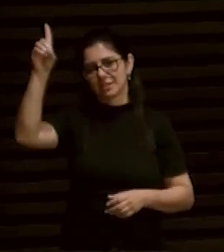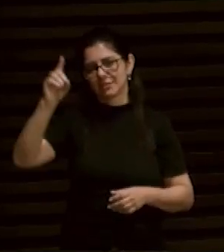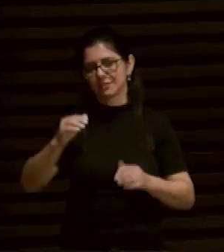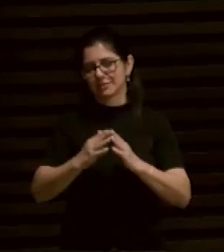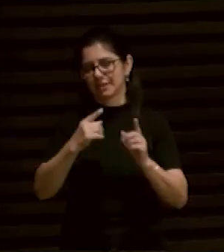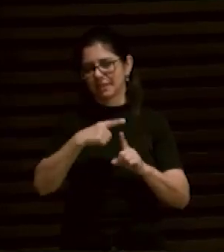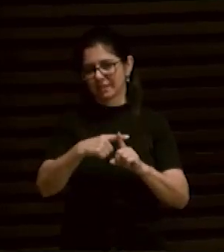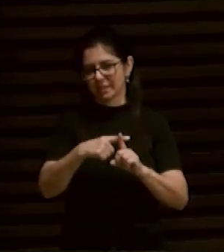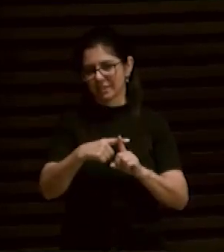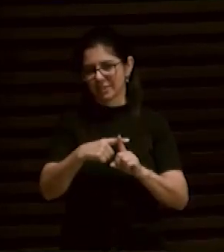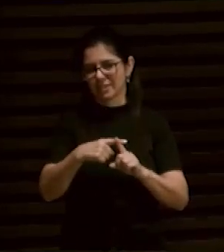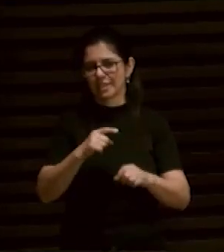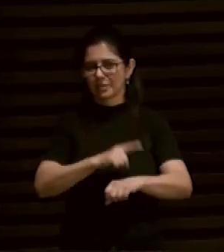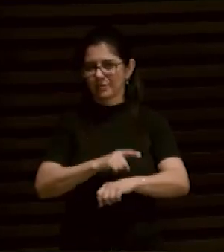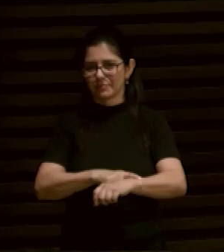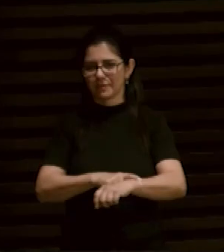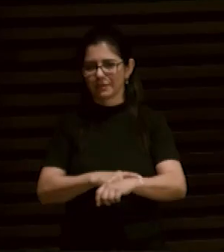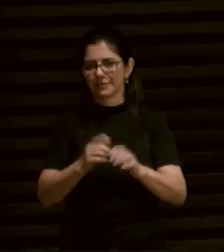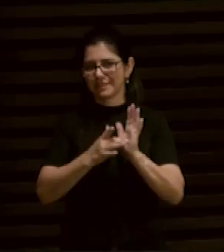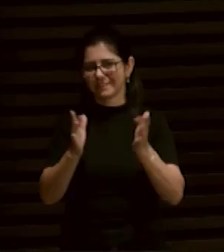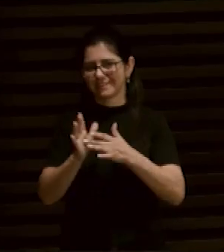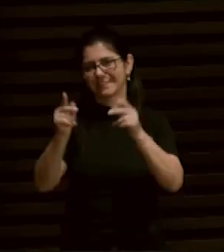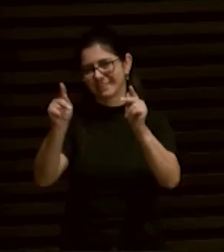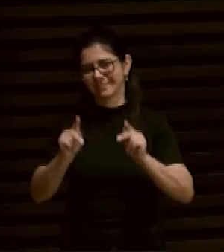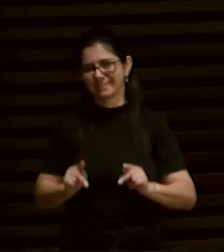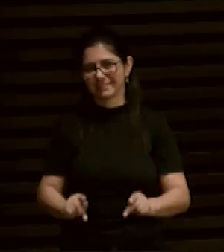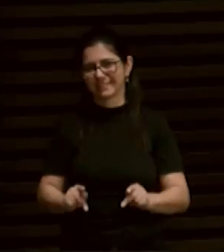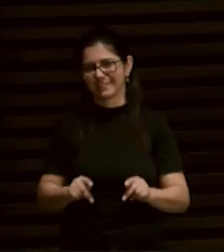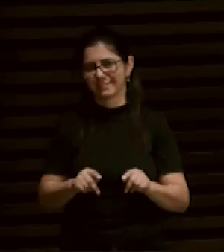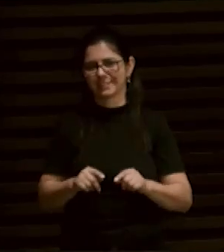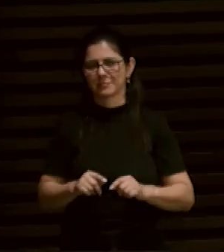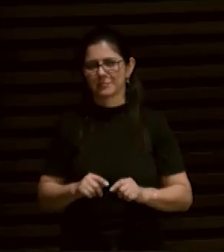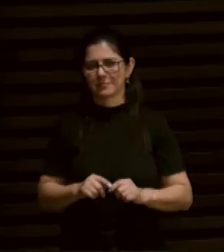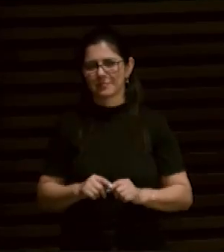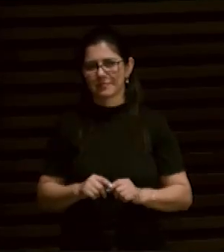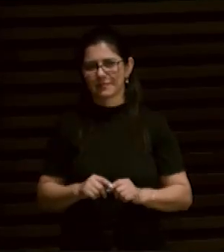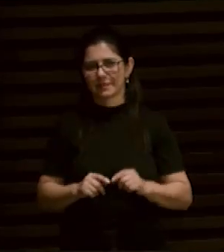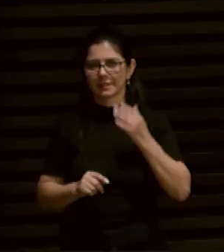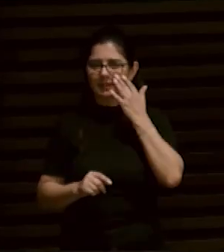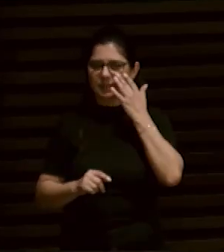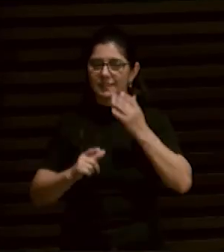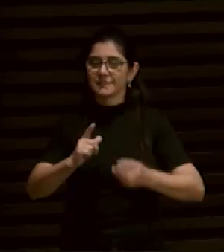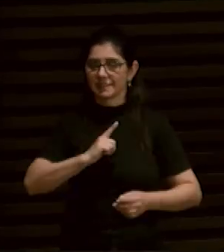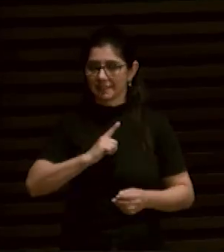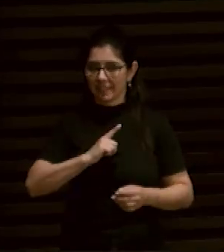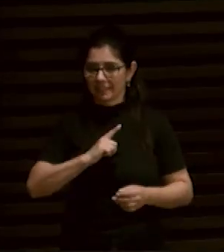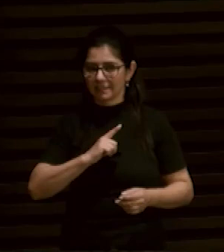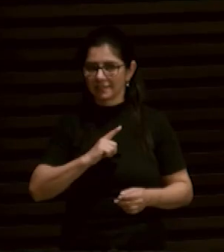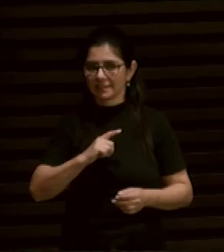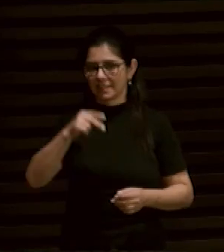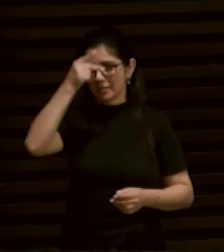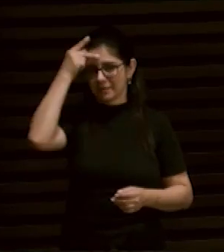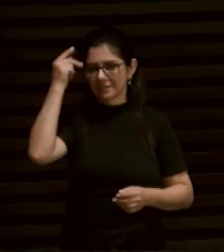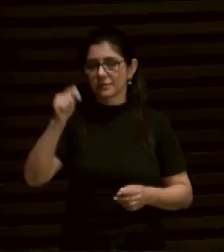reúnem, neste momento Jesus se faz presente. E irmãos, se haver alguém aqui que não se arrependeu do seu pecado,